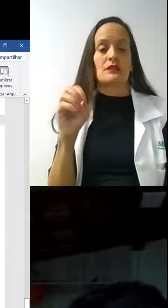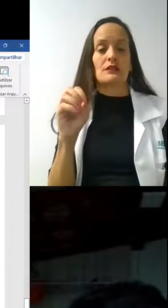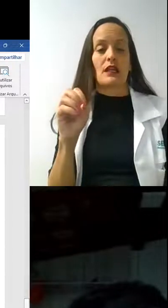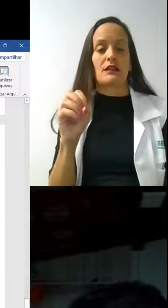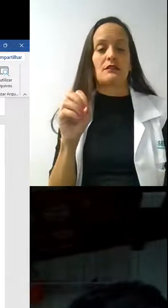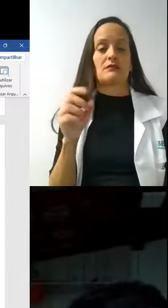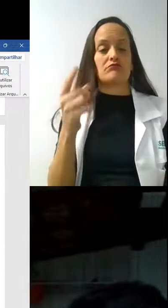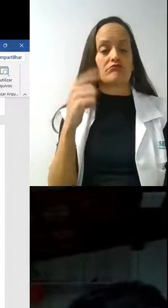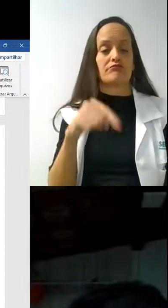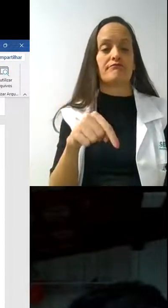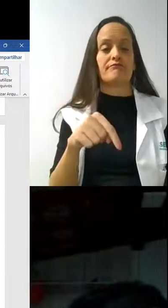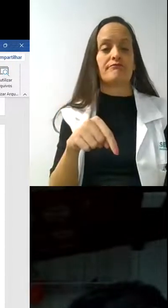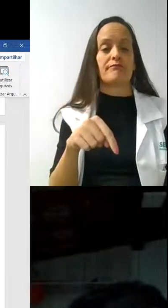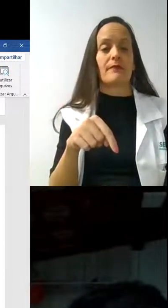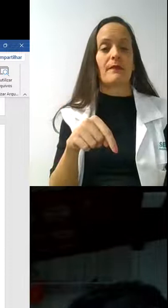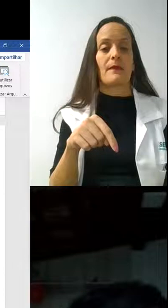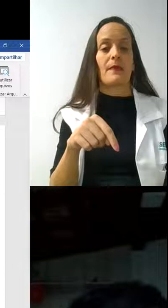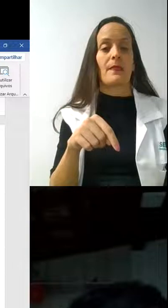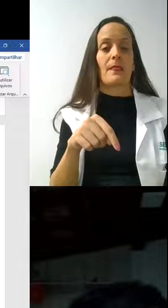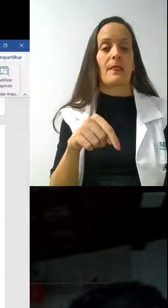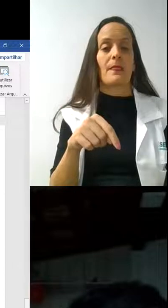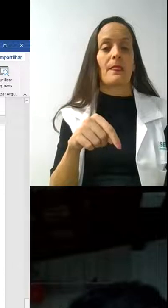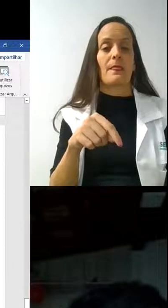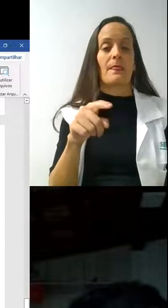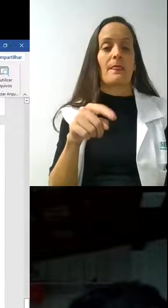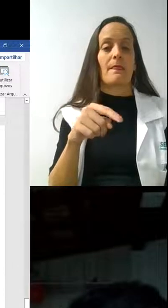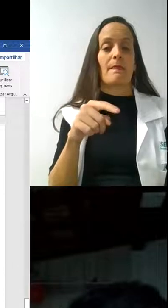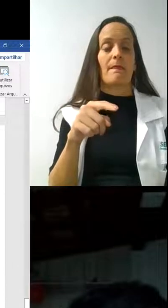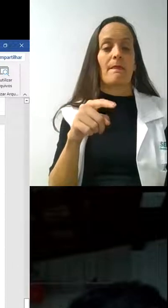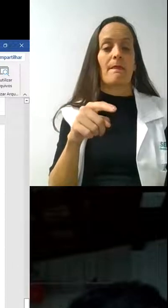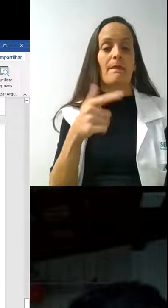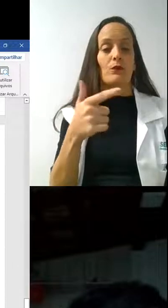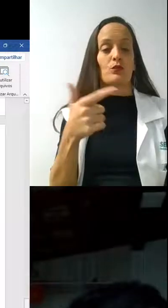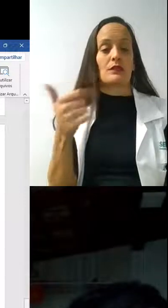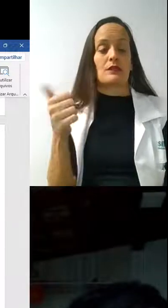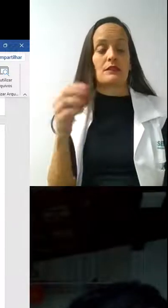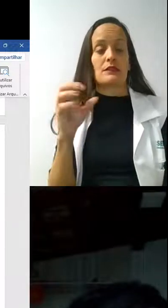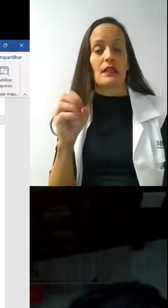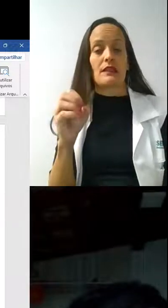Aqui, 210 centímetros. E aqui,